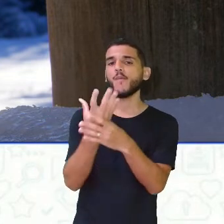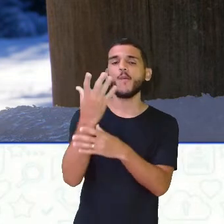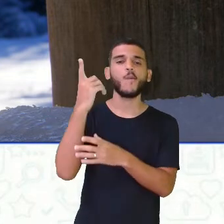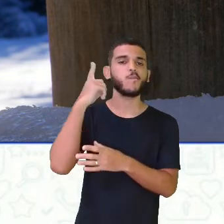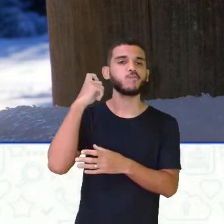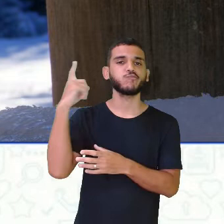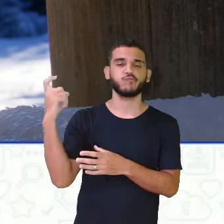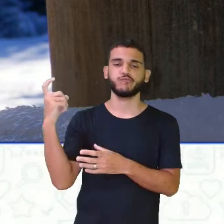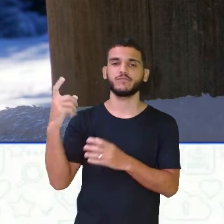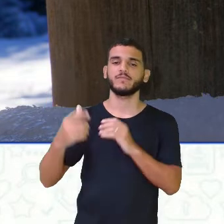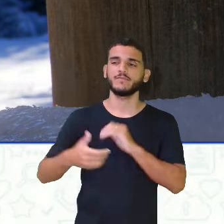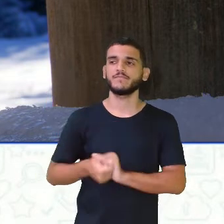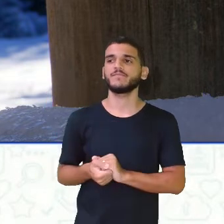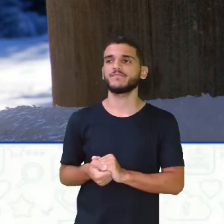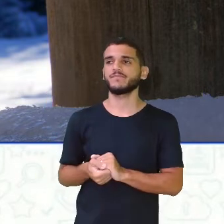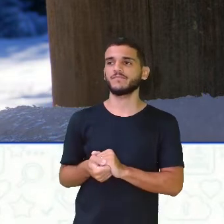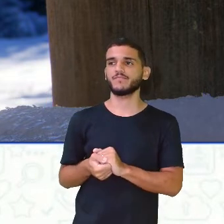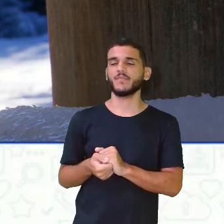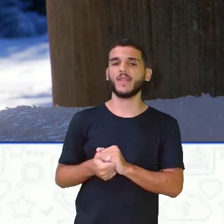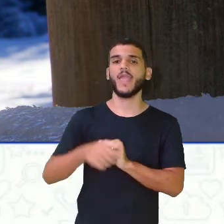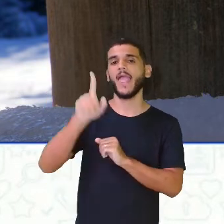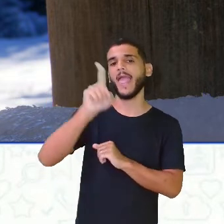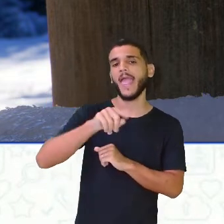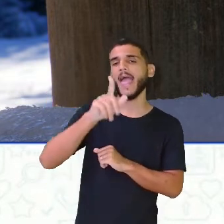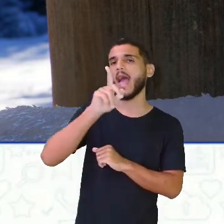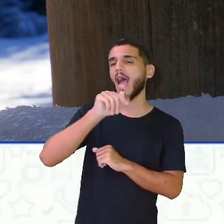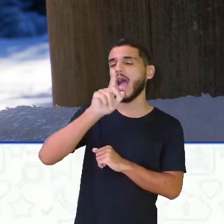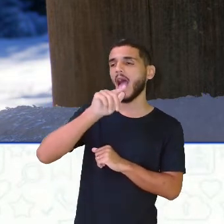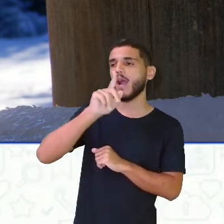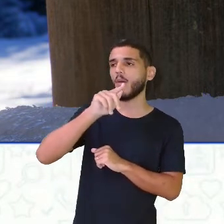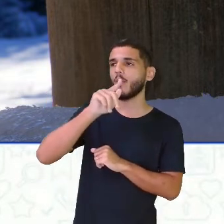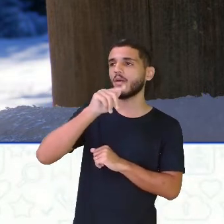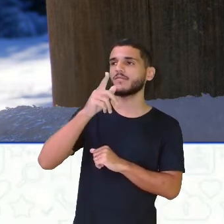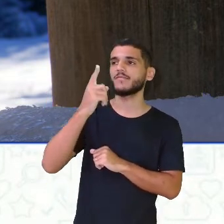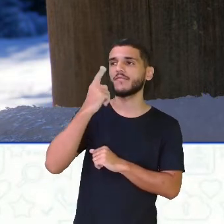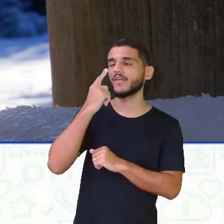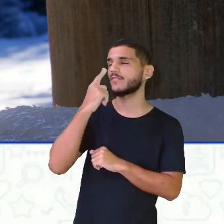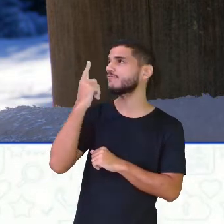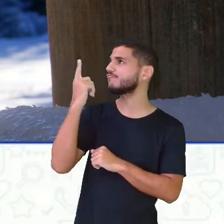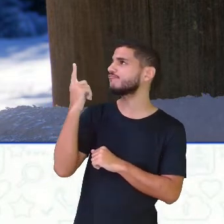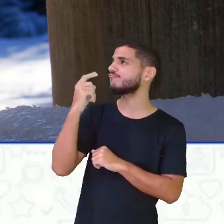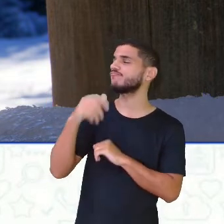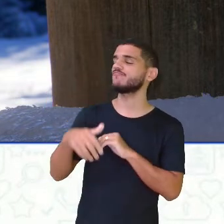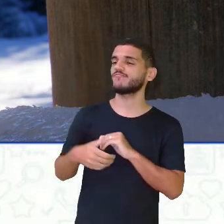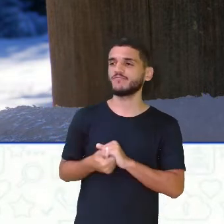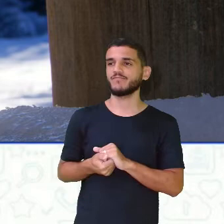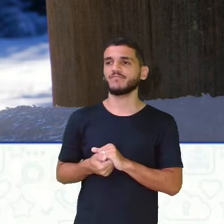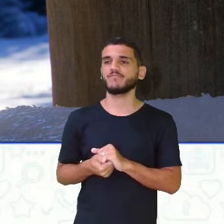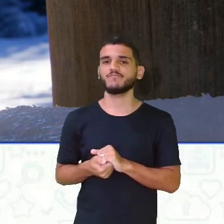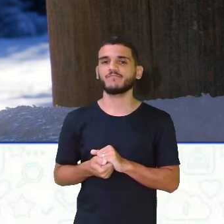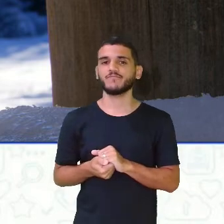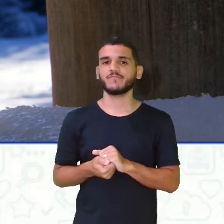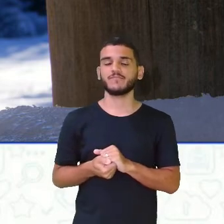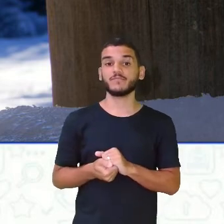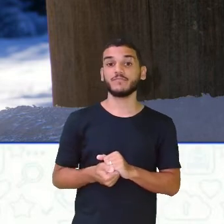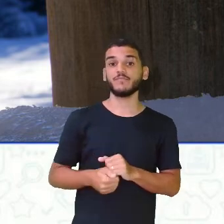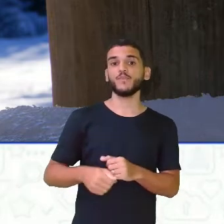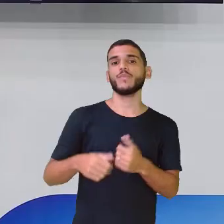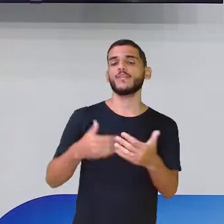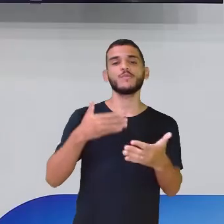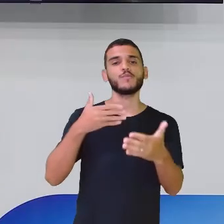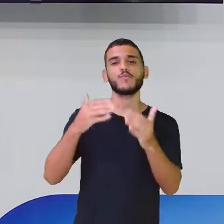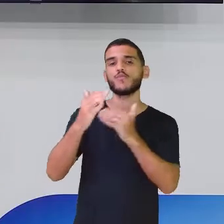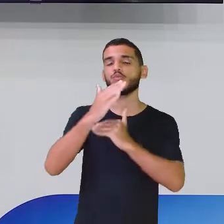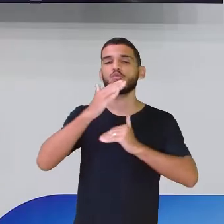água, mas a fonte sonora é bem diferente também dessa ideia. Fonte sonora é toda